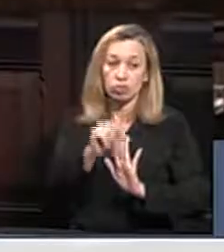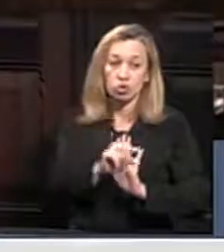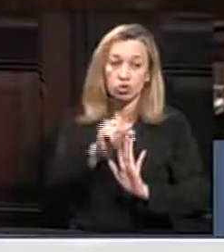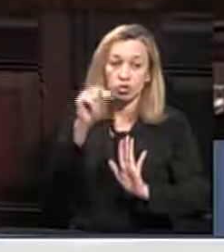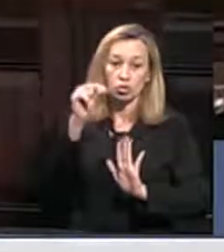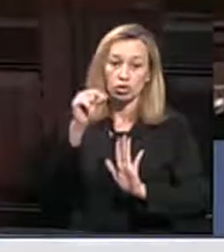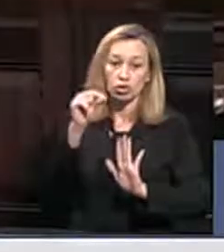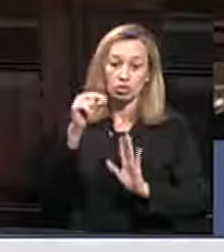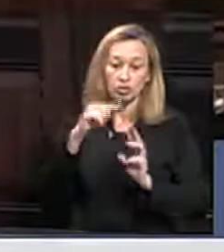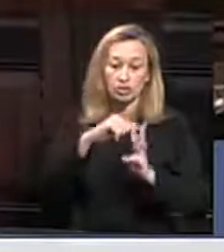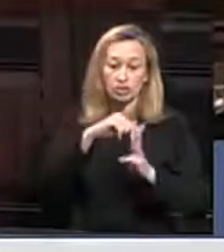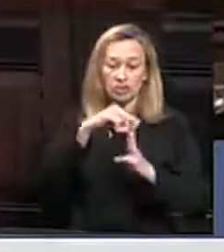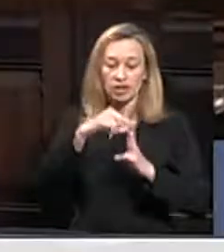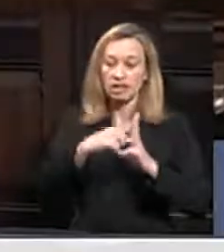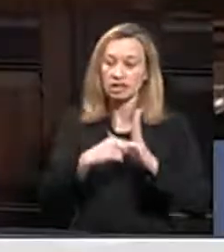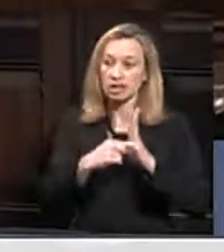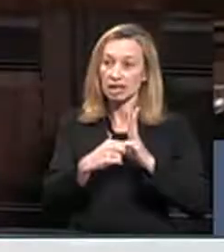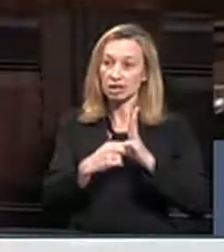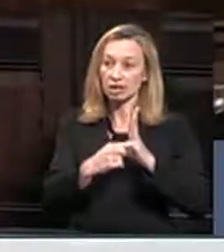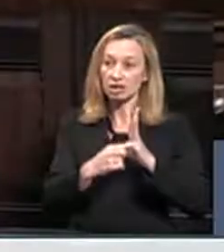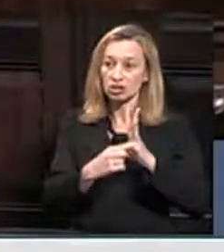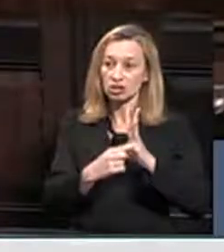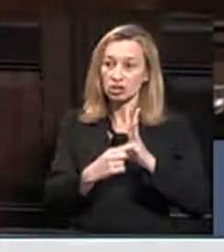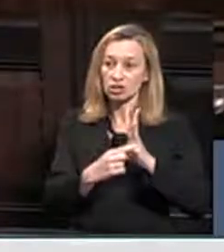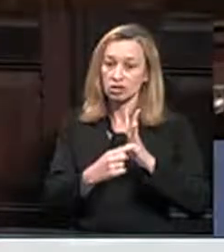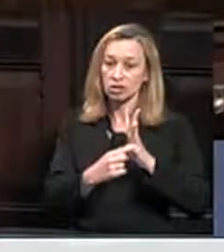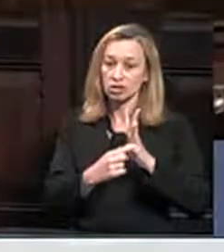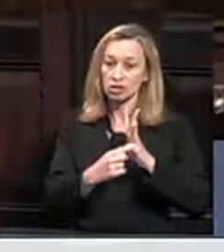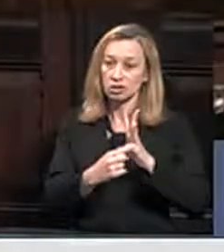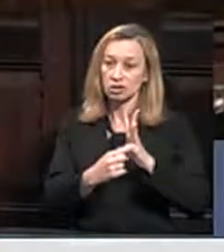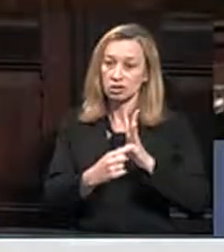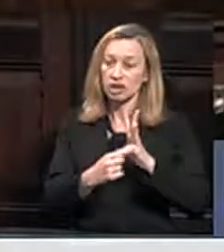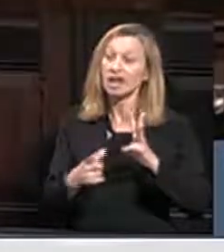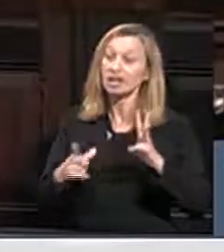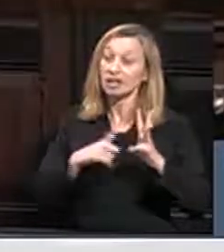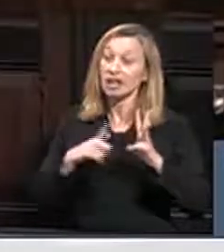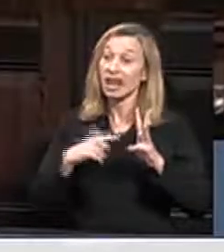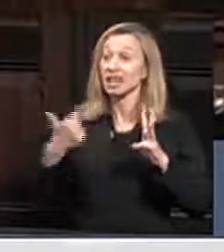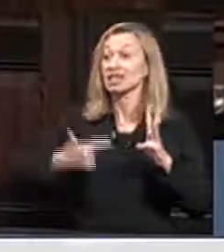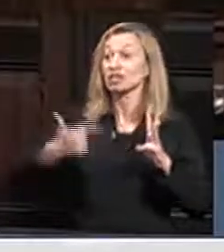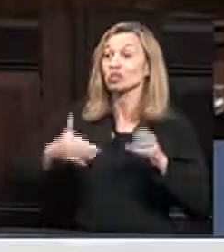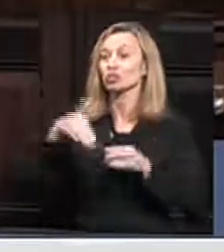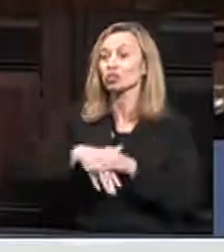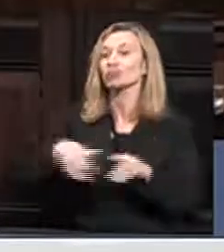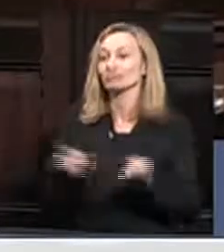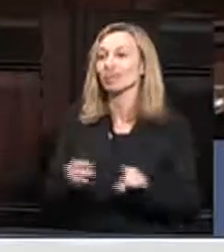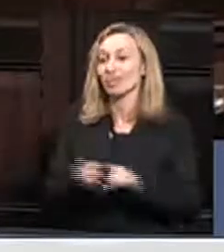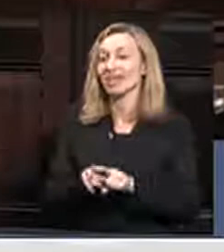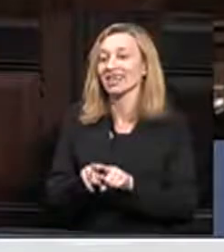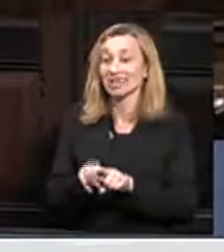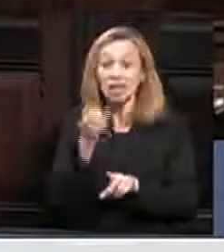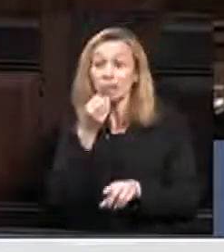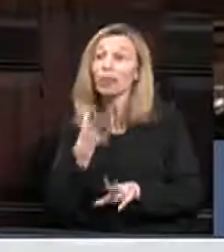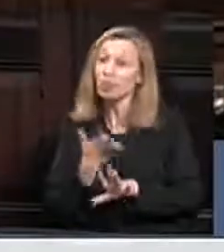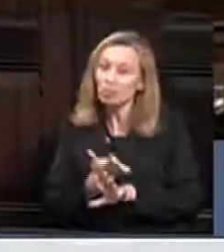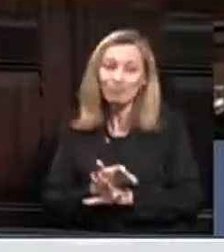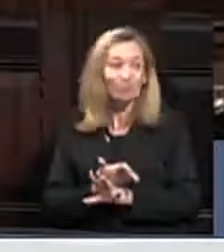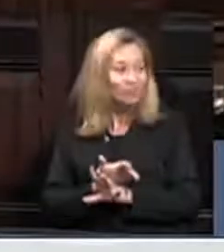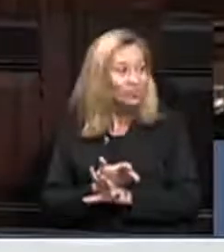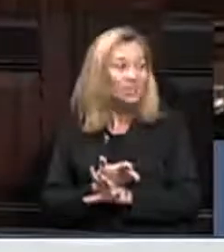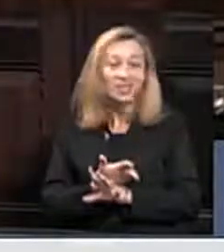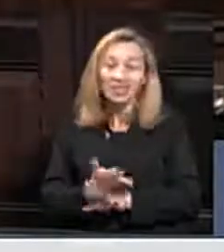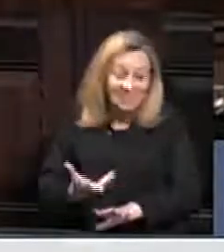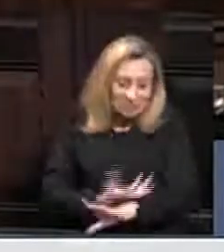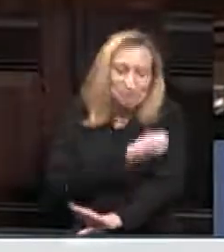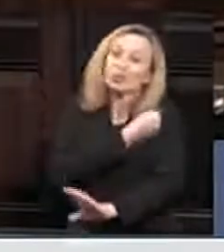Teríamos que ter segundo turno, né? Entre 2, para escolher uma. Seria muito bom, deputado Jânio, seria